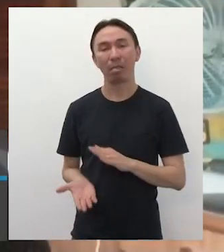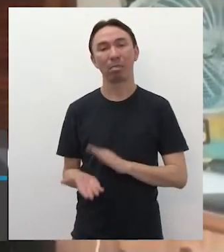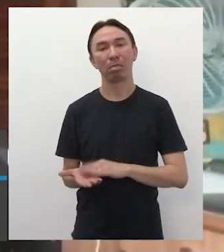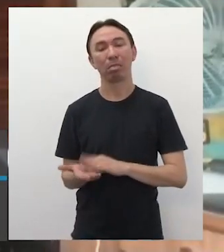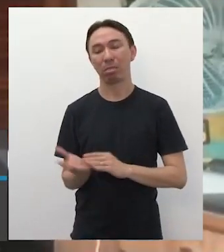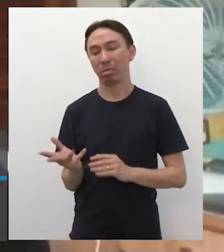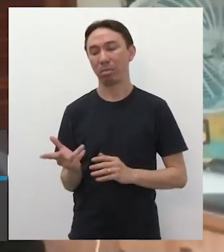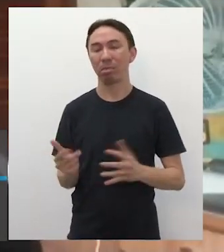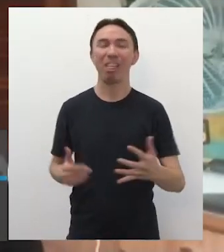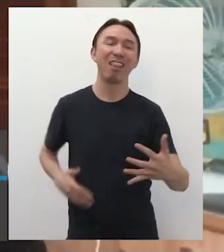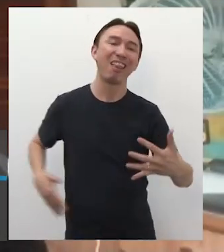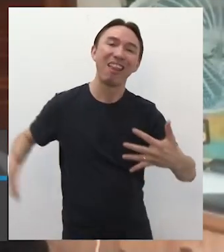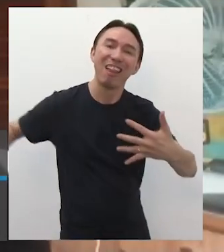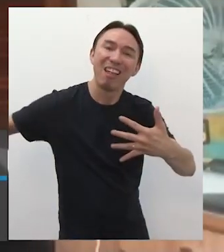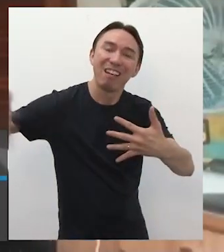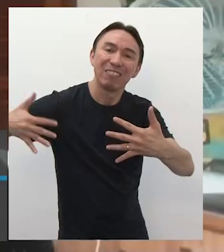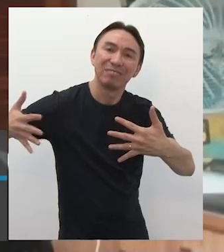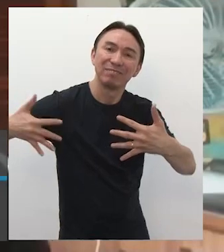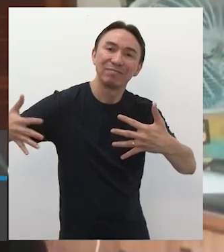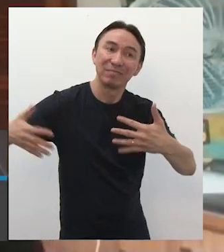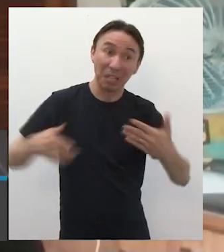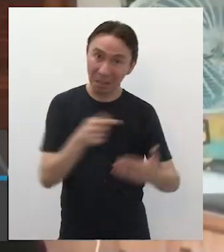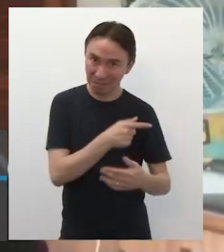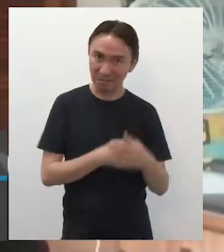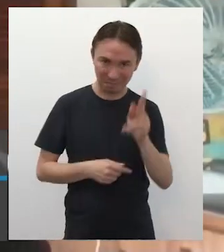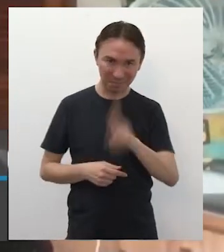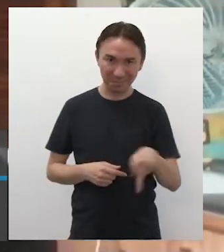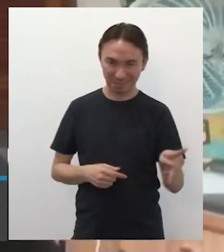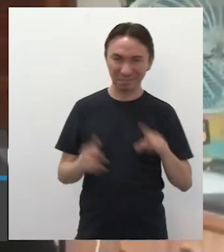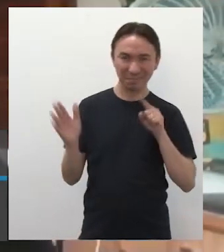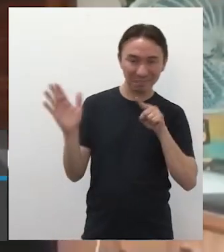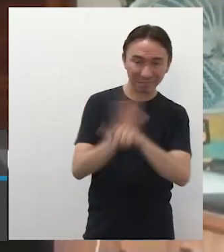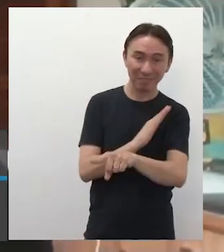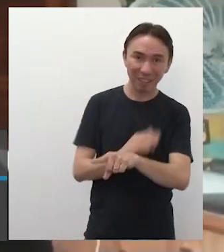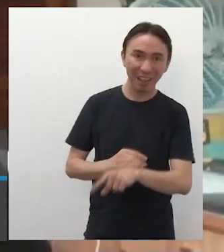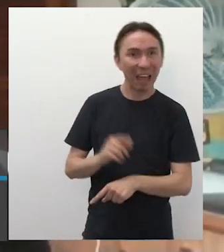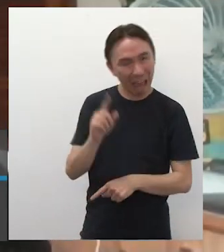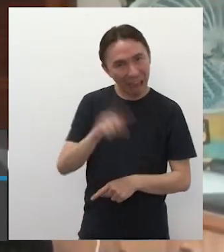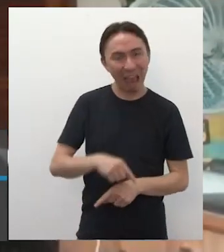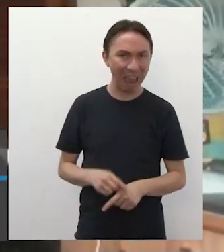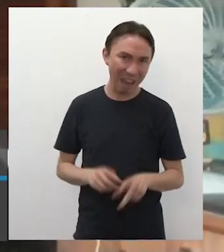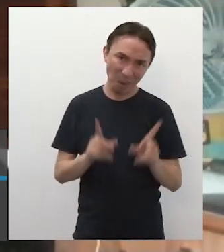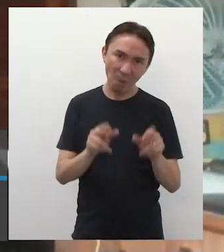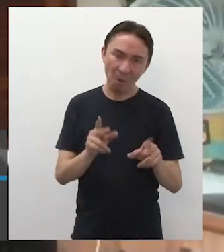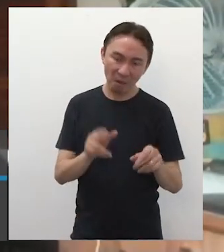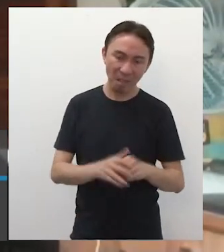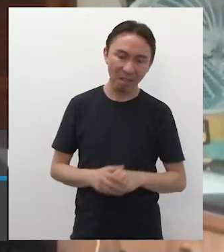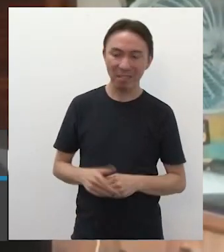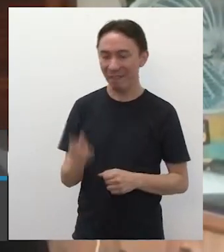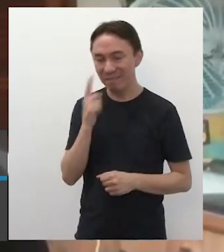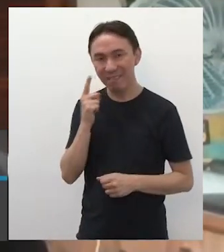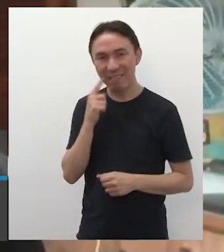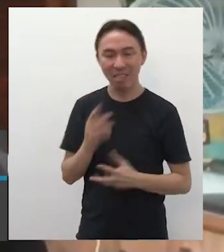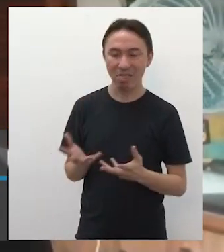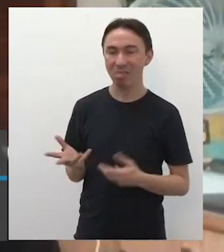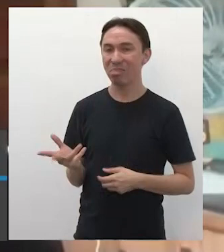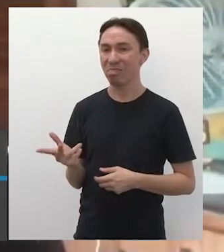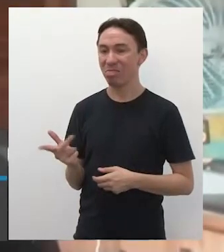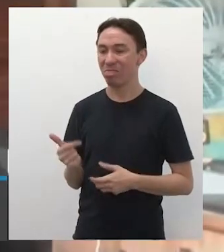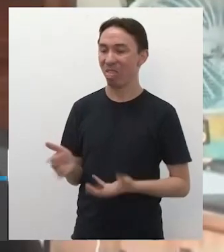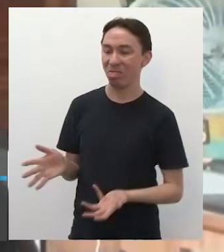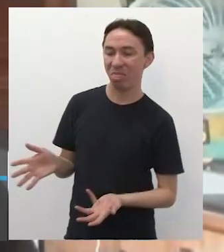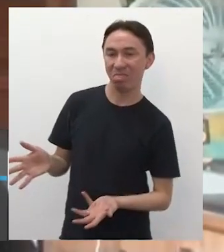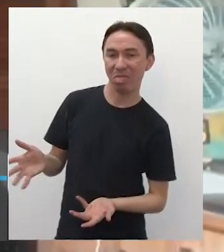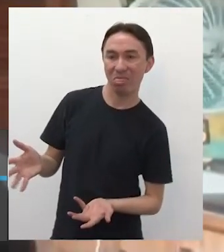professor Gustavo colocou na sua pergunta, ela é um tipo de manipulação, né? Quando a gente estuda os diferentes perfis